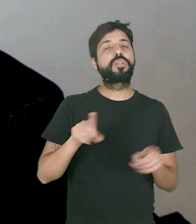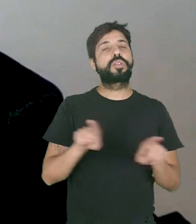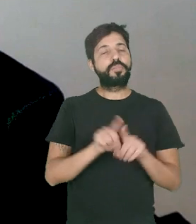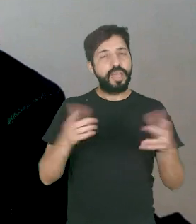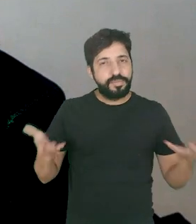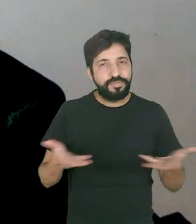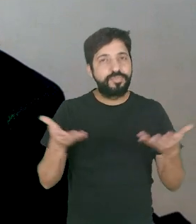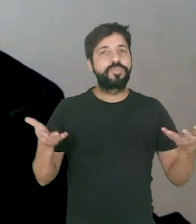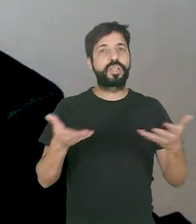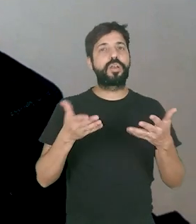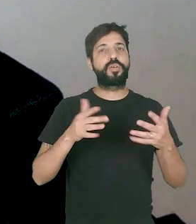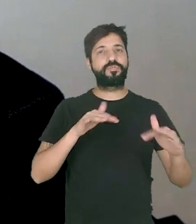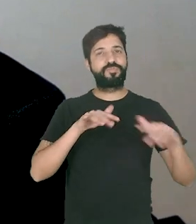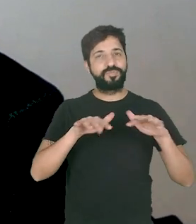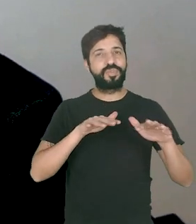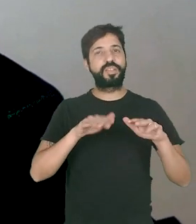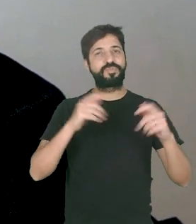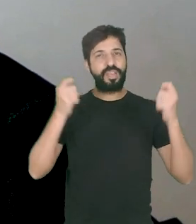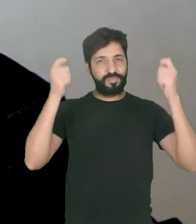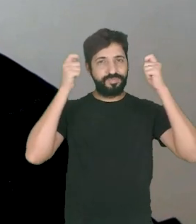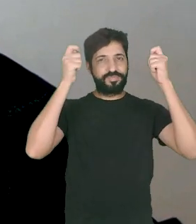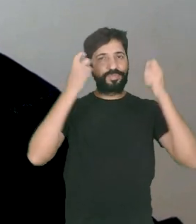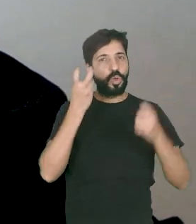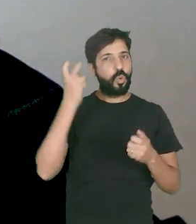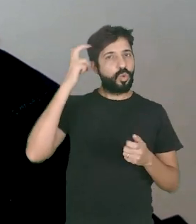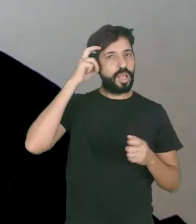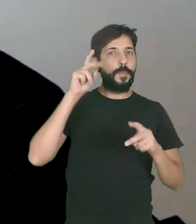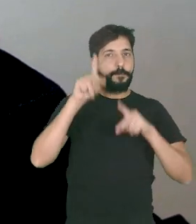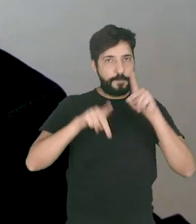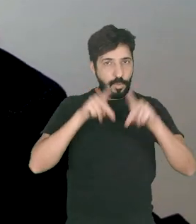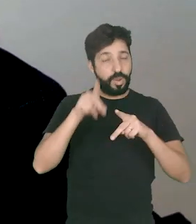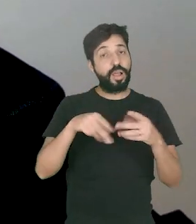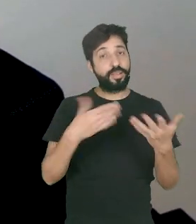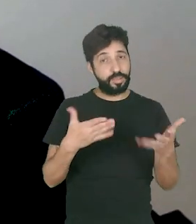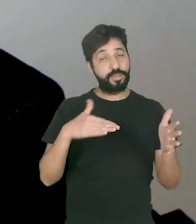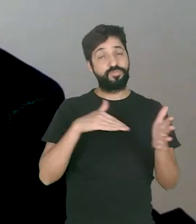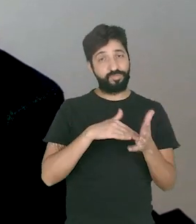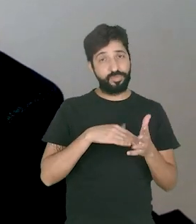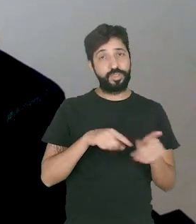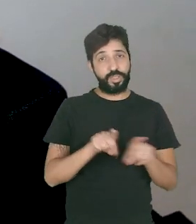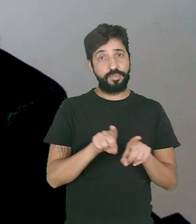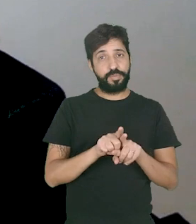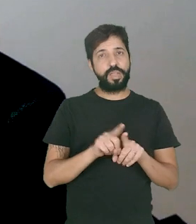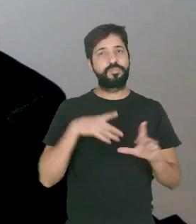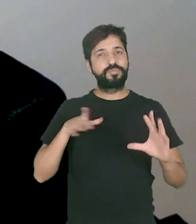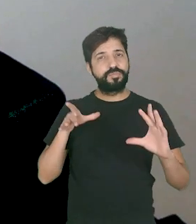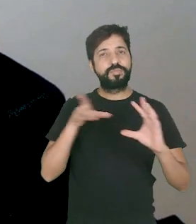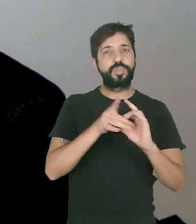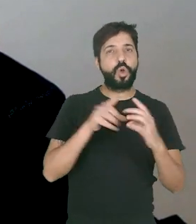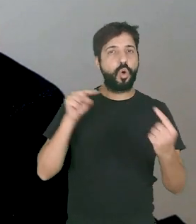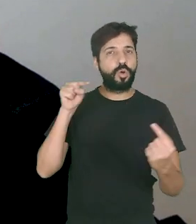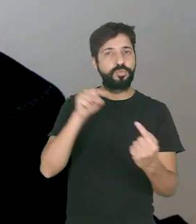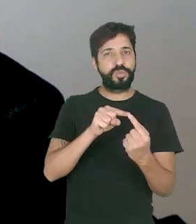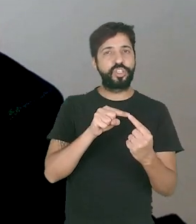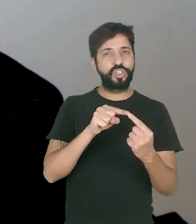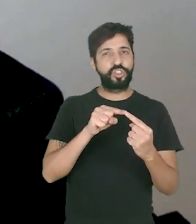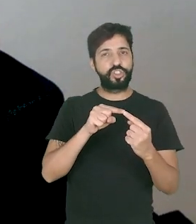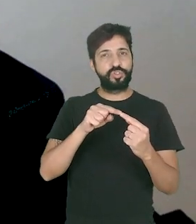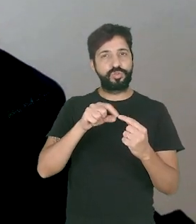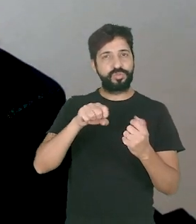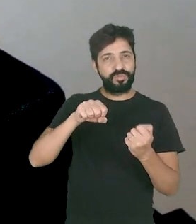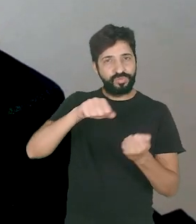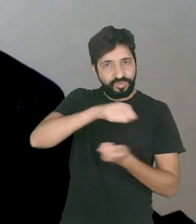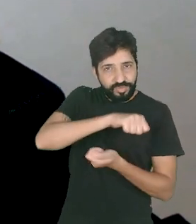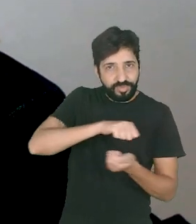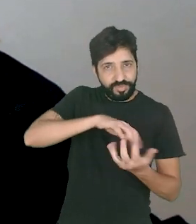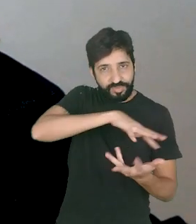práticas de movimento como manifestações culturais e populares. Por fim, em consonância com os Objetivos de Desenvolvimento Sustentável